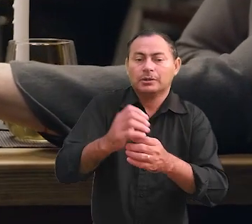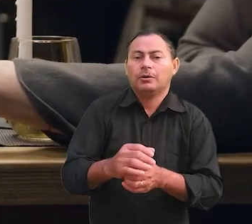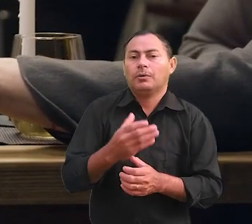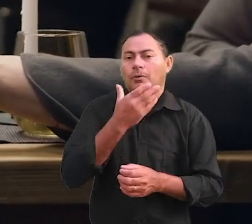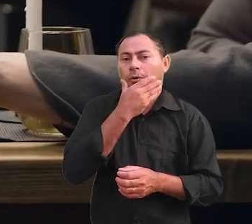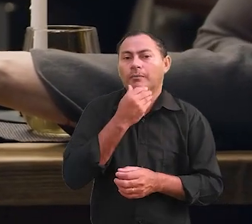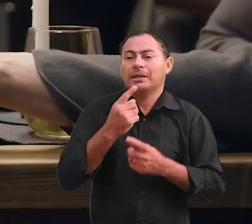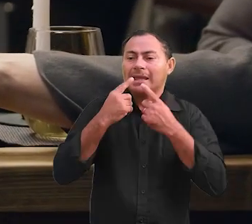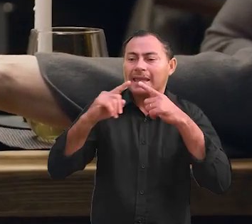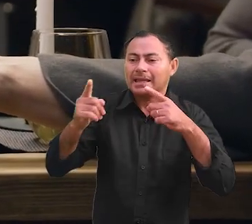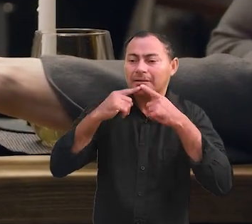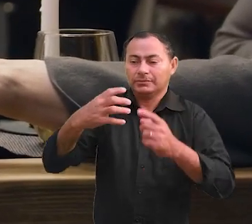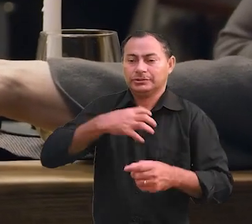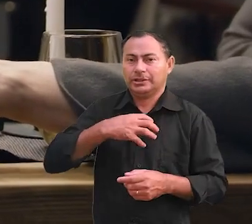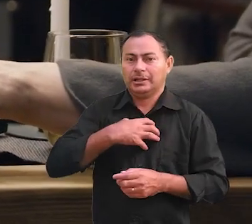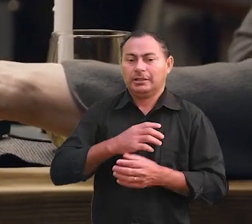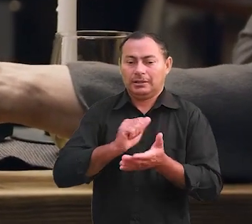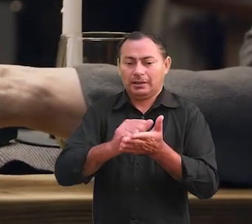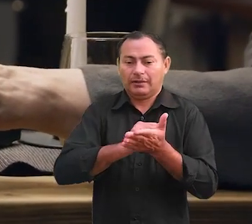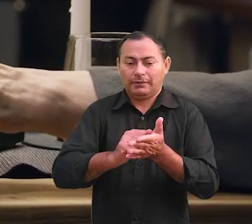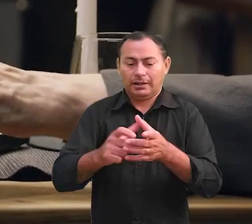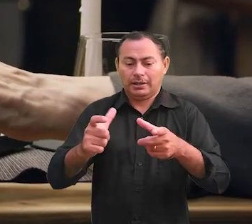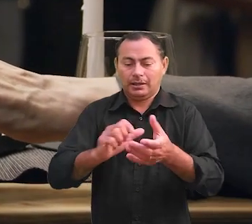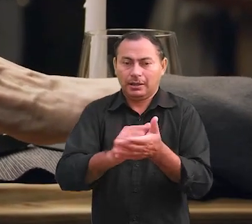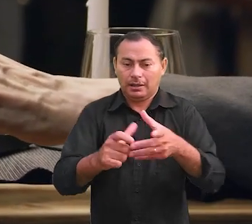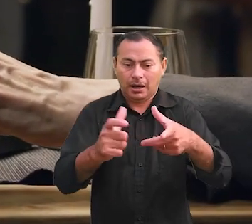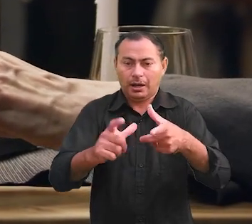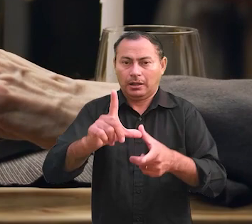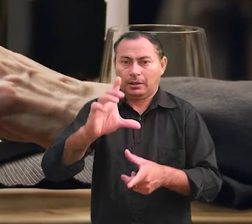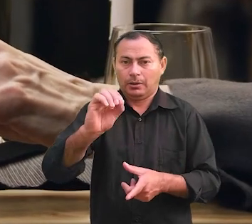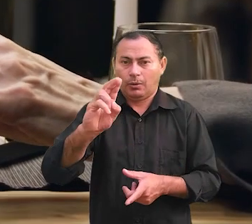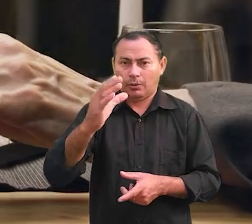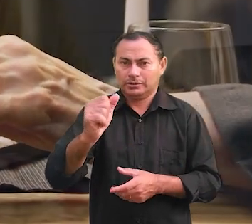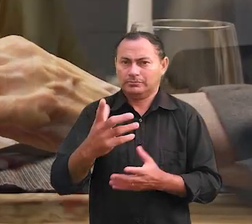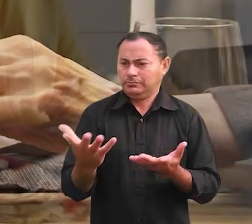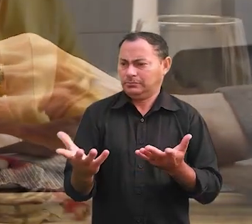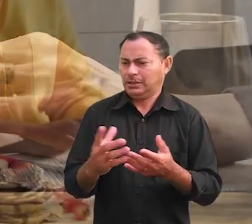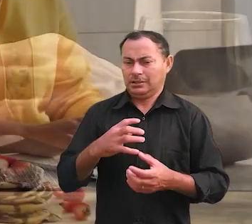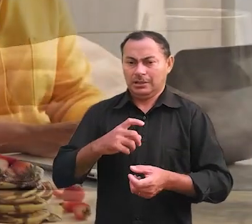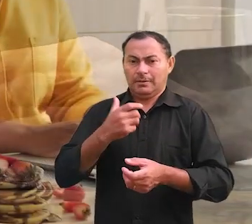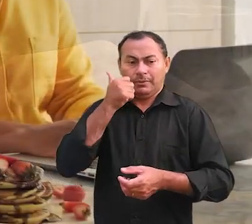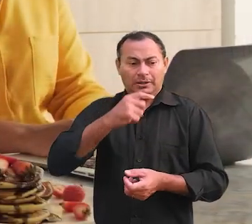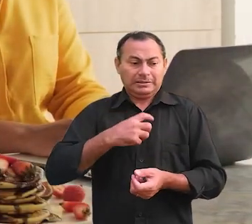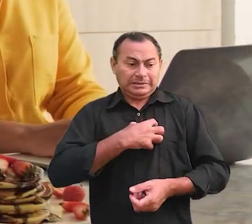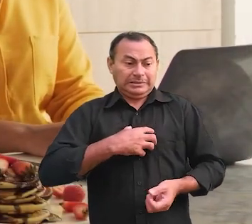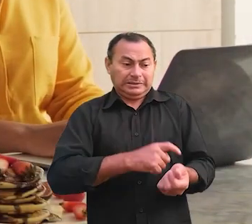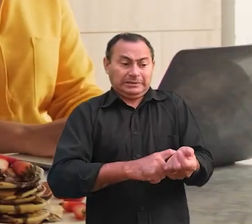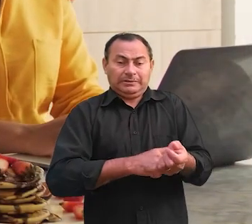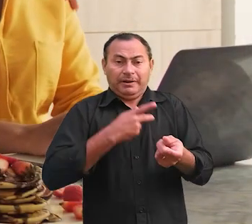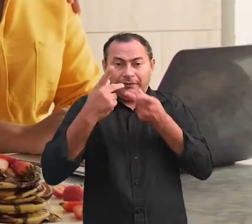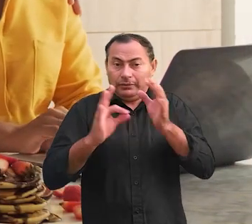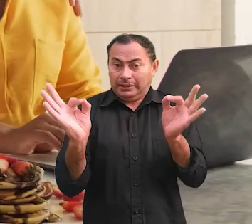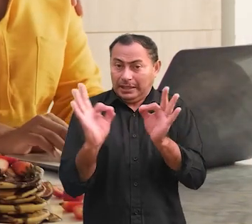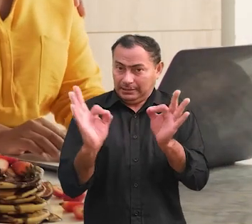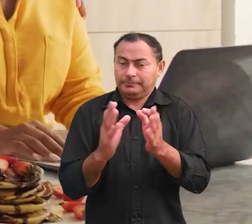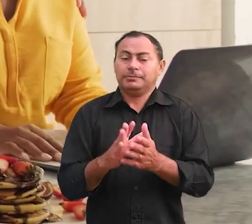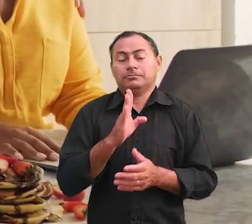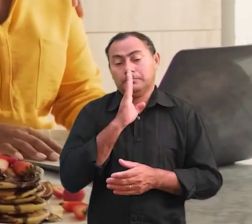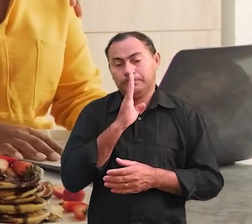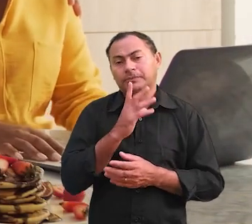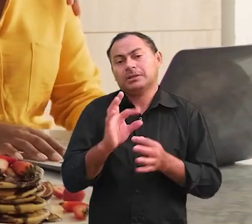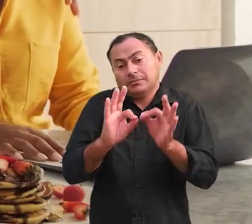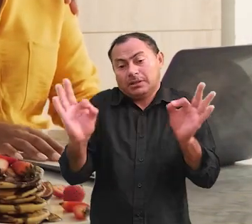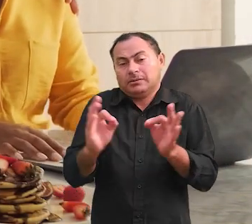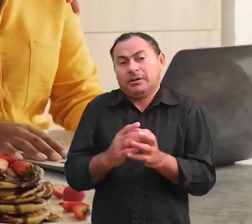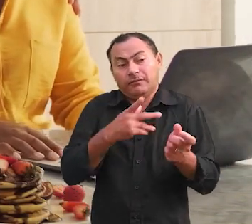cozinha ele criticou o jeito dela lavar a louça e isso é irritou um pouco mas ela não falou nada